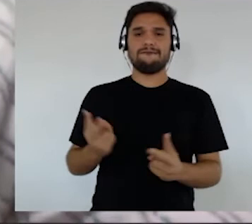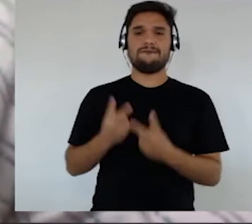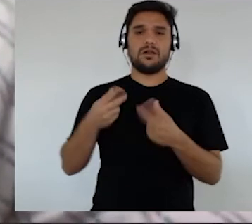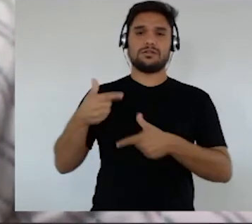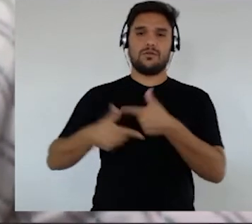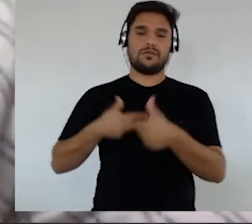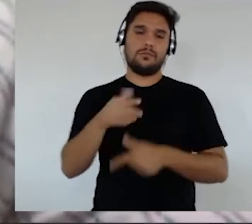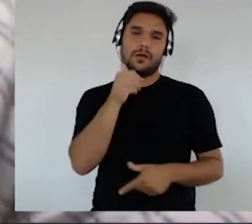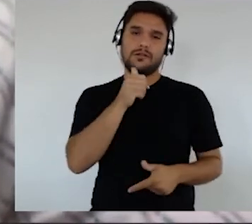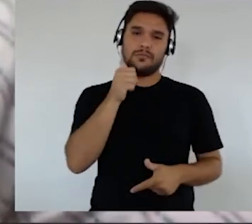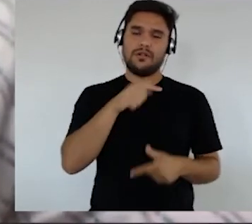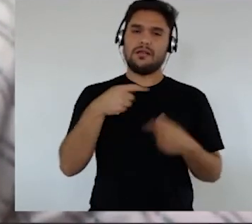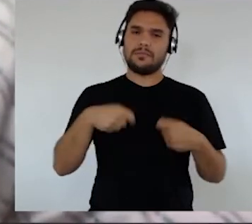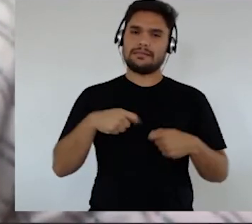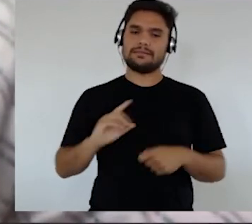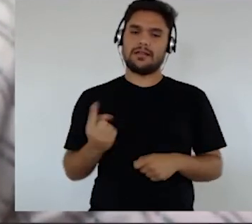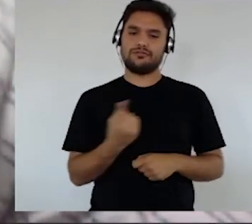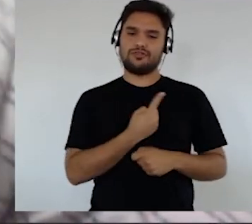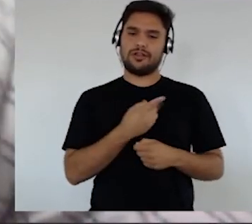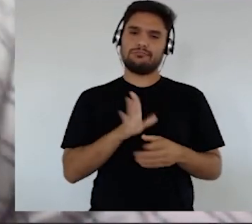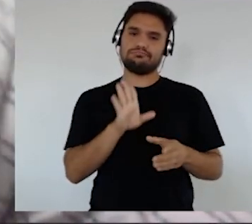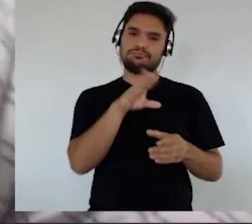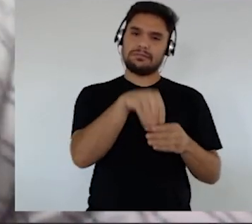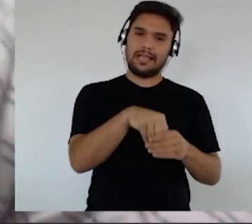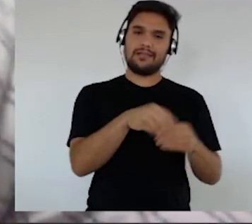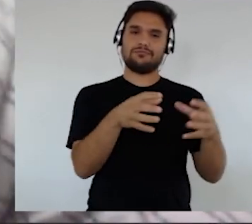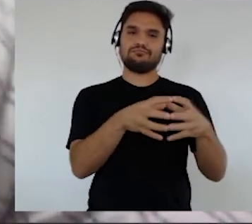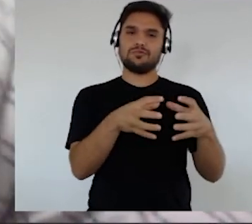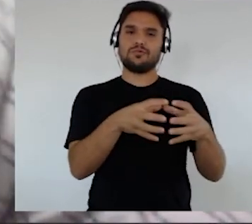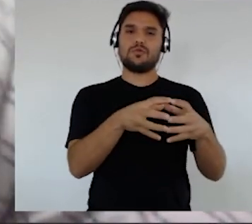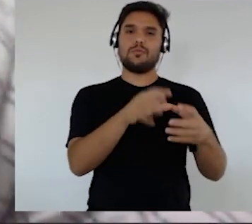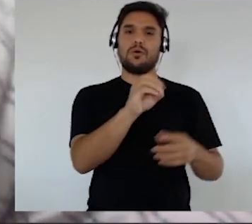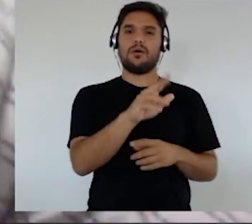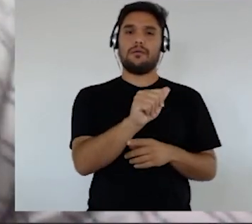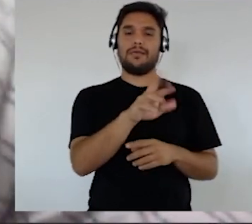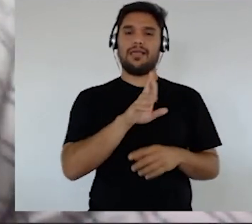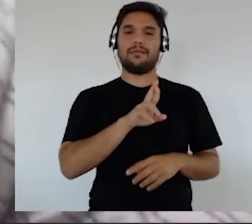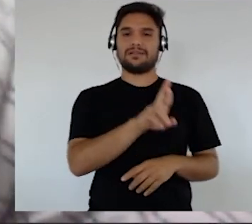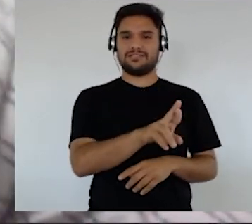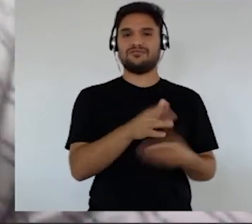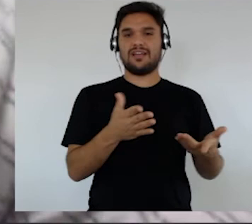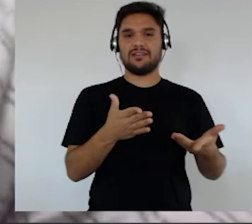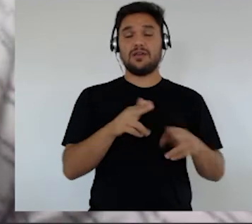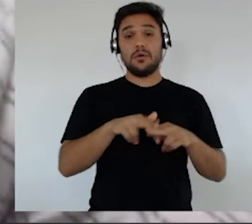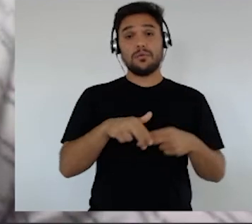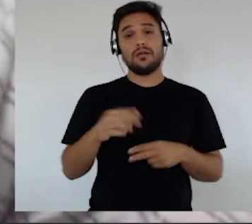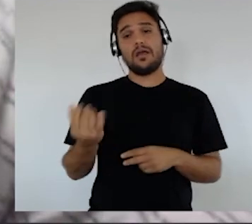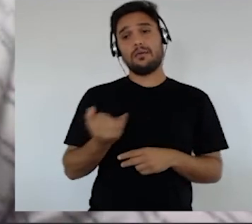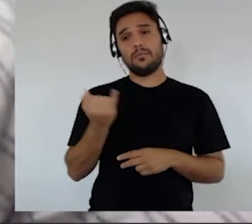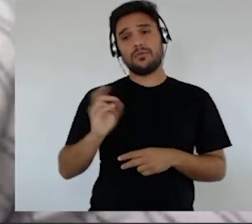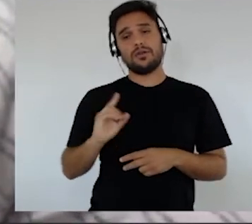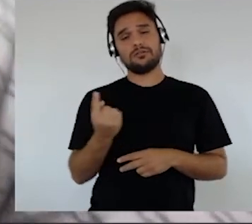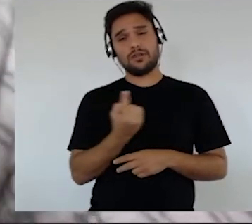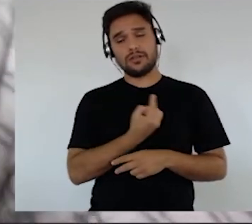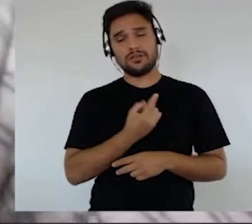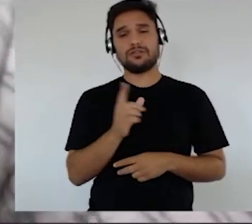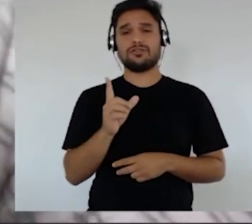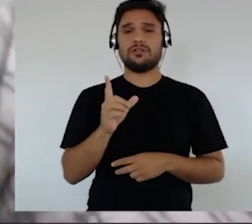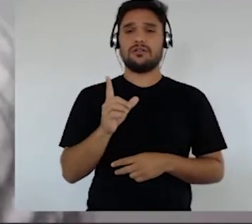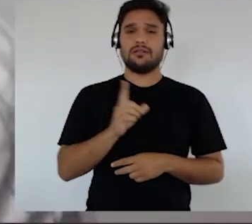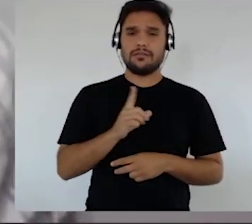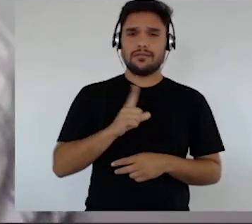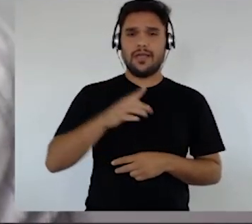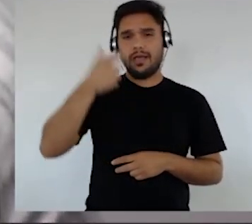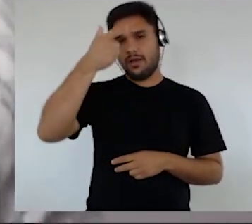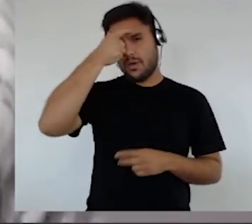né, para nos trazer para dentro dessa estrutura, para haver representatividade. Mas é importante que nós tenhamos